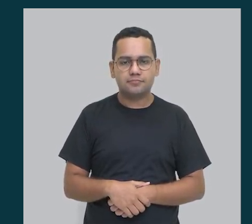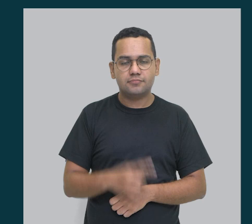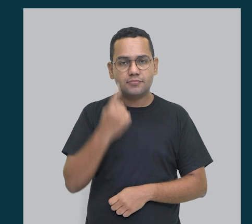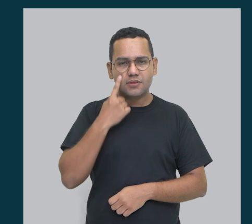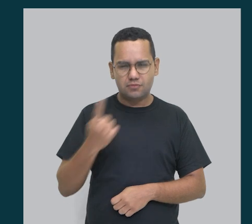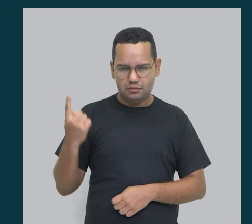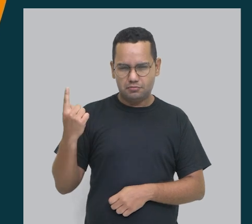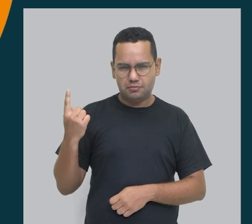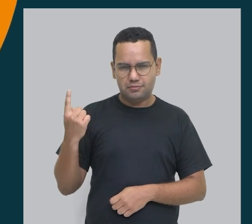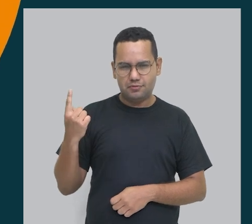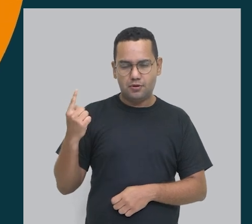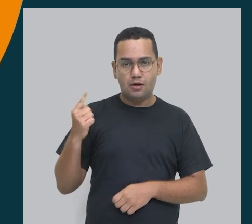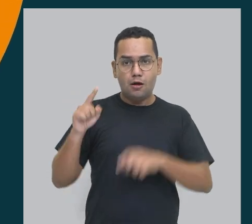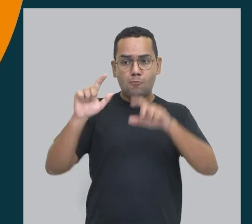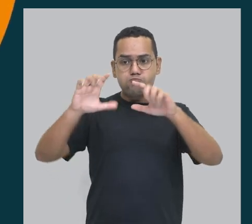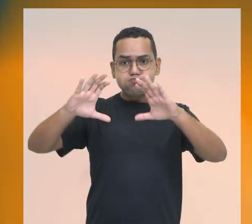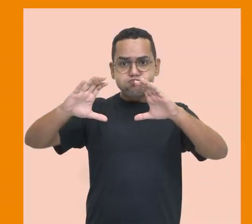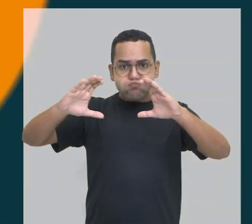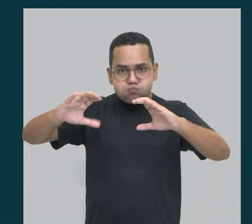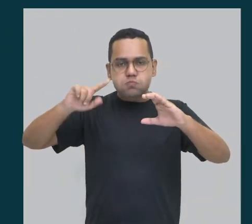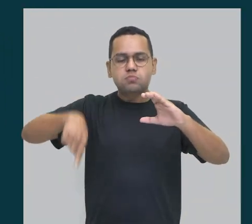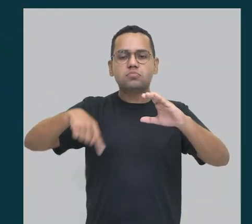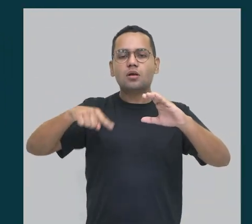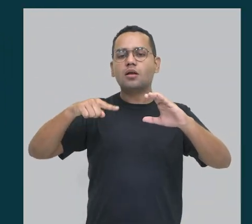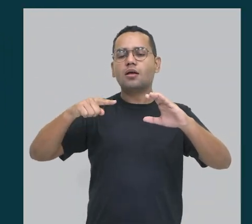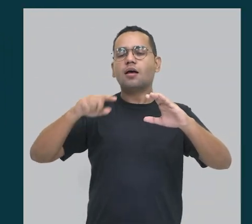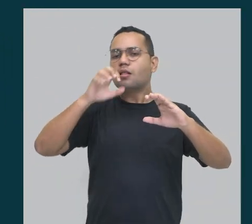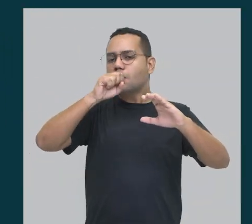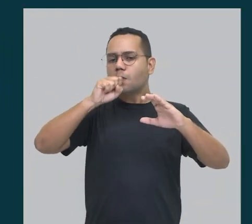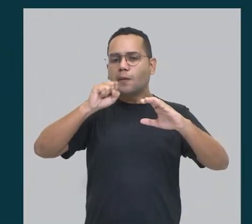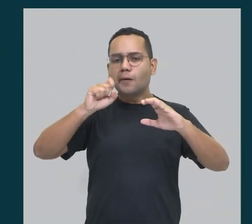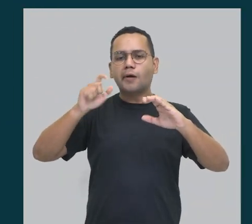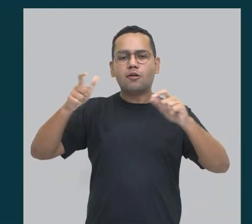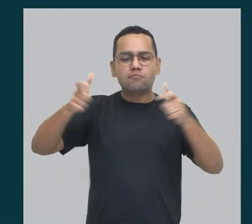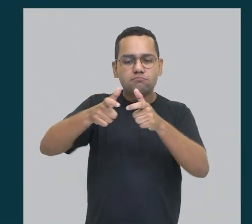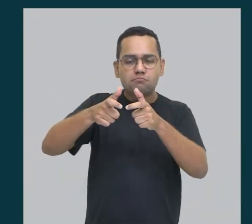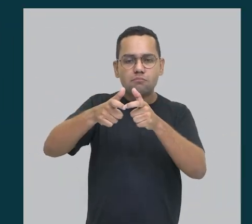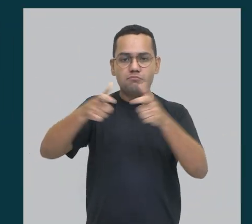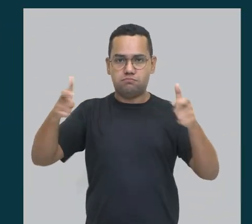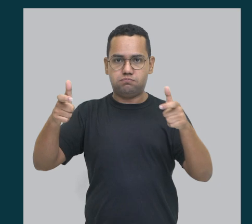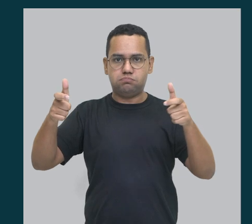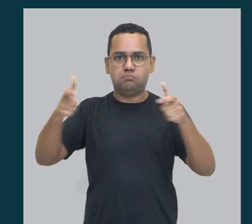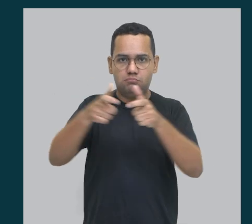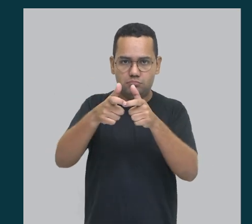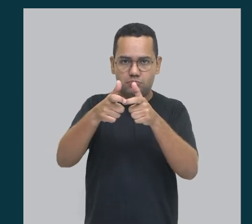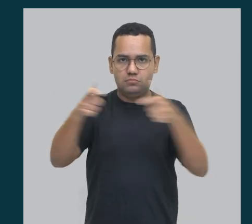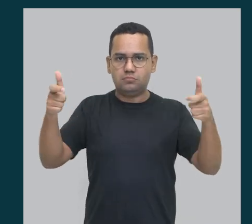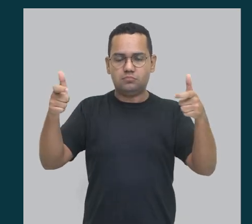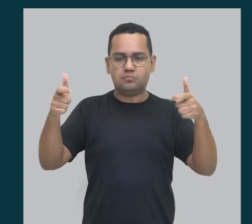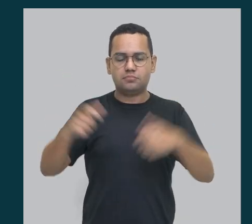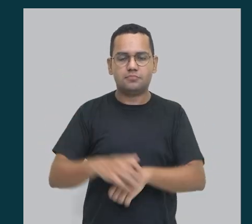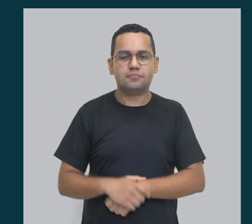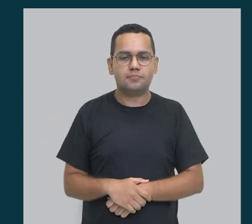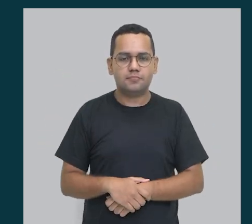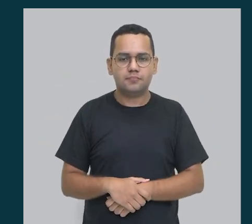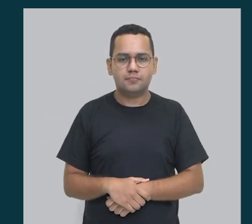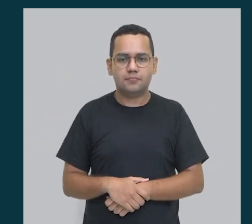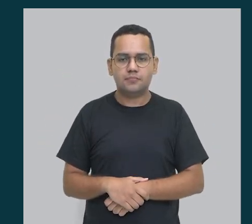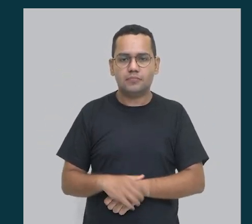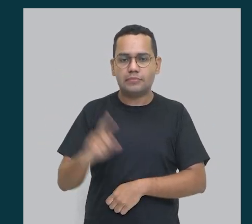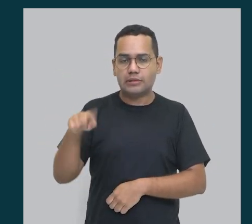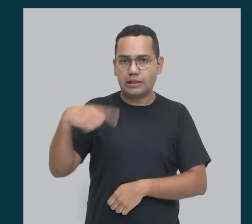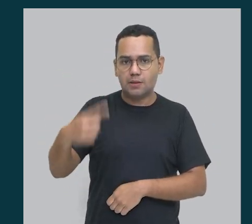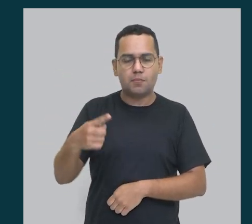Perceba que tem um círculo aí laranjado e ele diminui de tamanho, ele aumenta de tamanho e depois ele vai atingir um